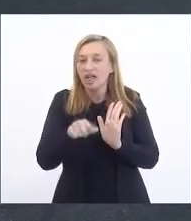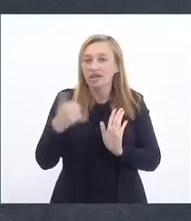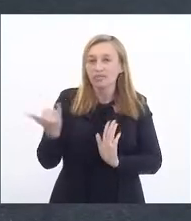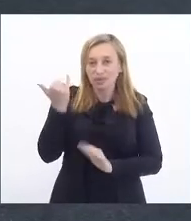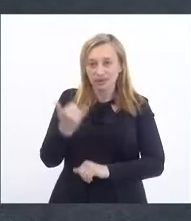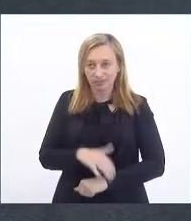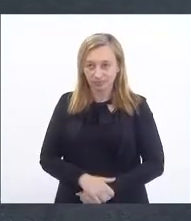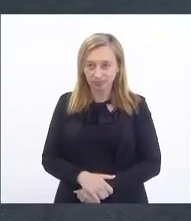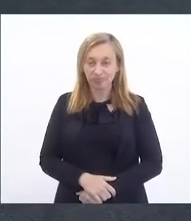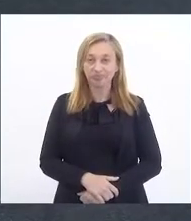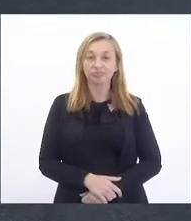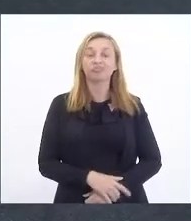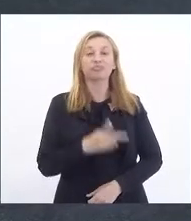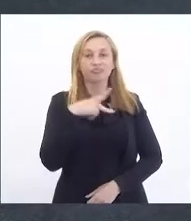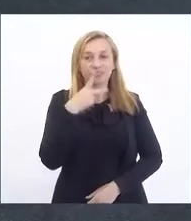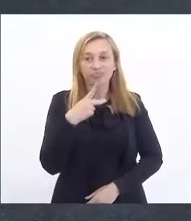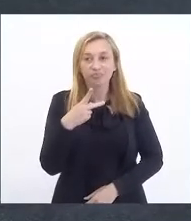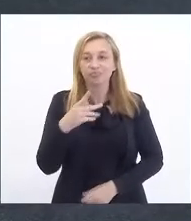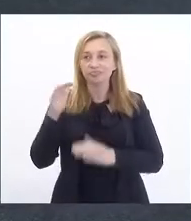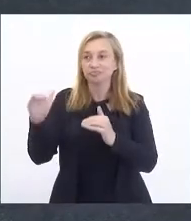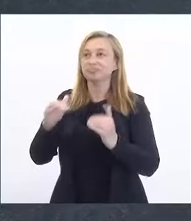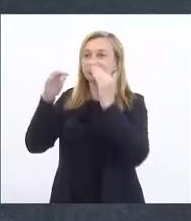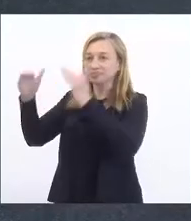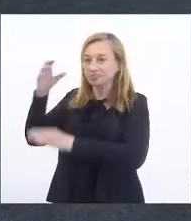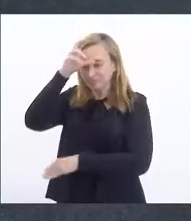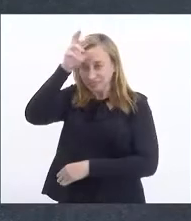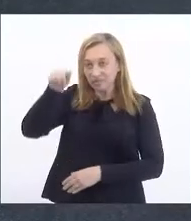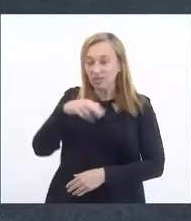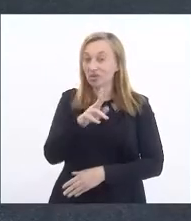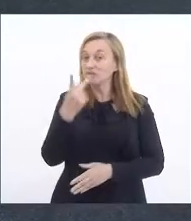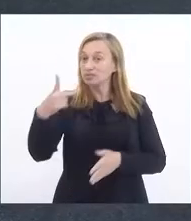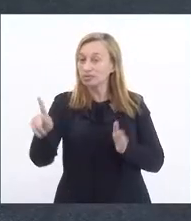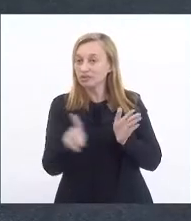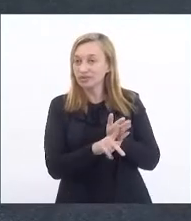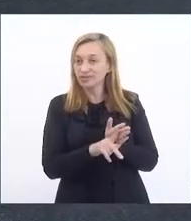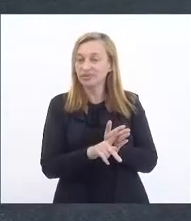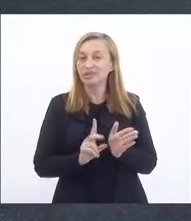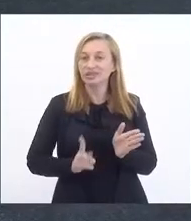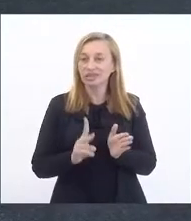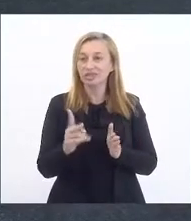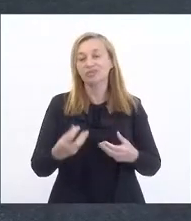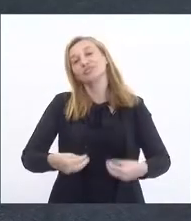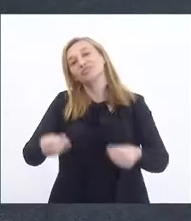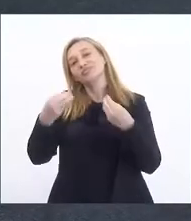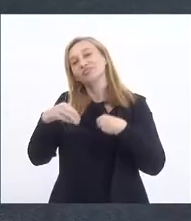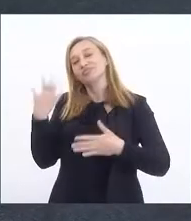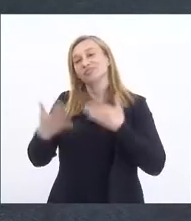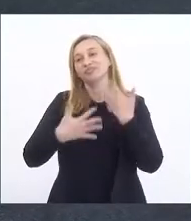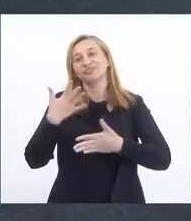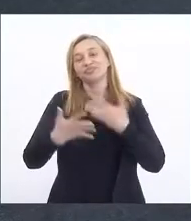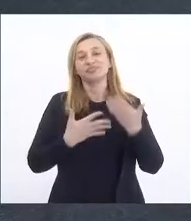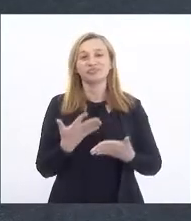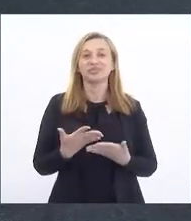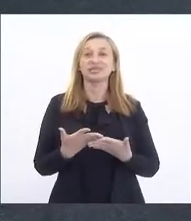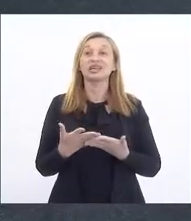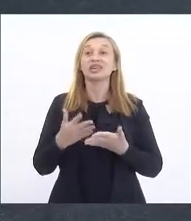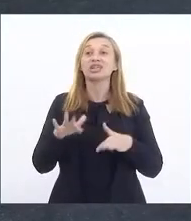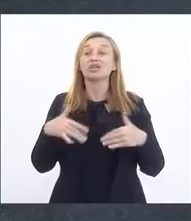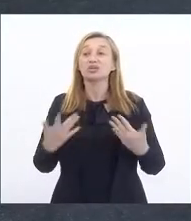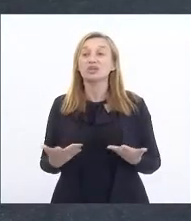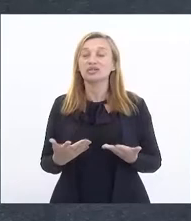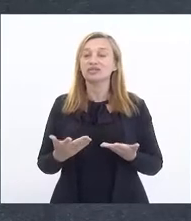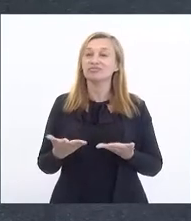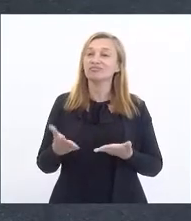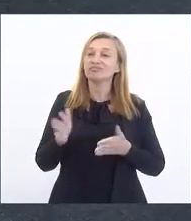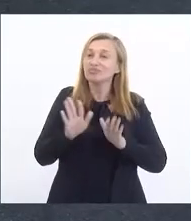importante dizer para a vossa excelência tia Ju que seus projetos sempre nos dão muita alegria e quando vossa excelência tem